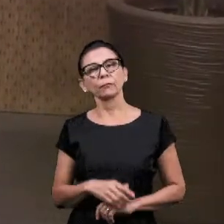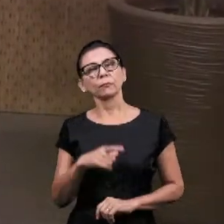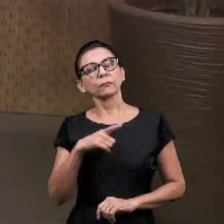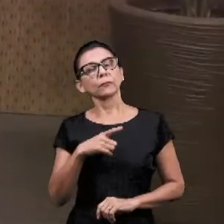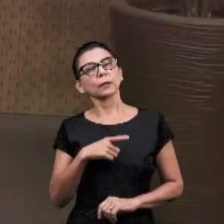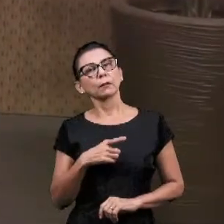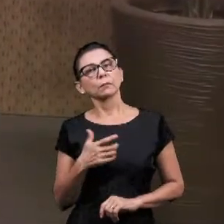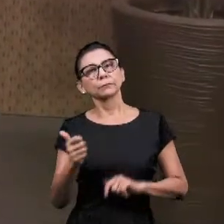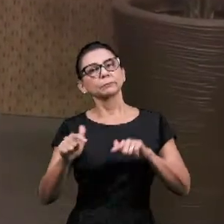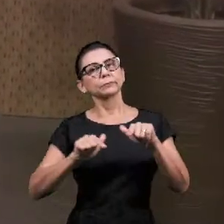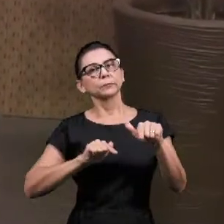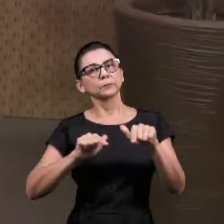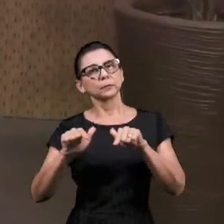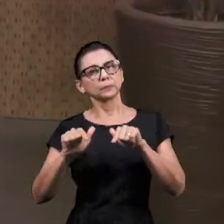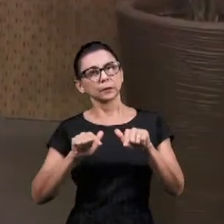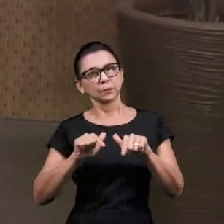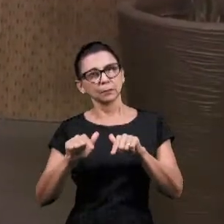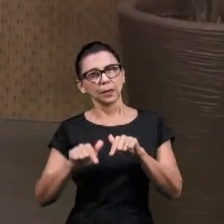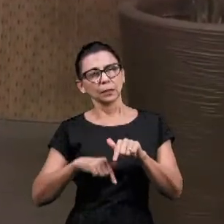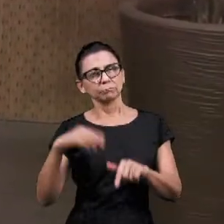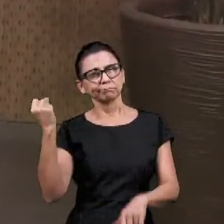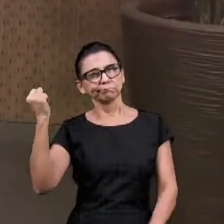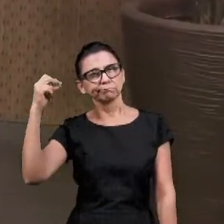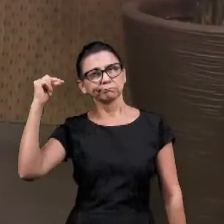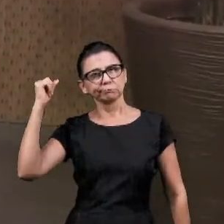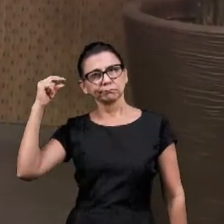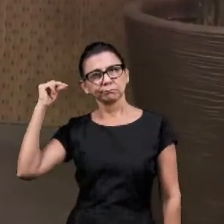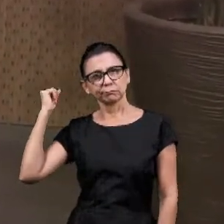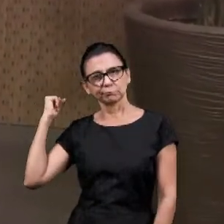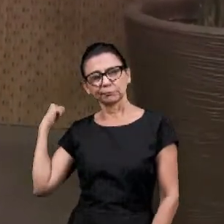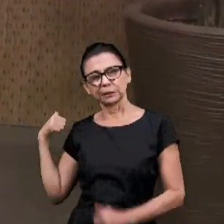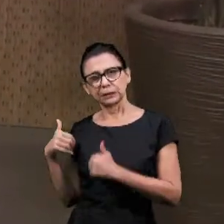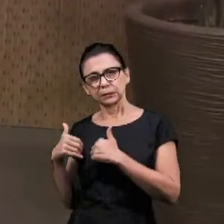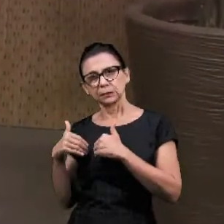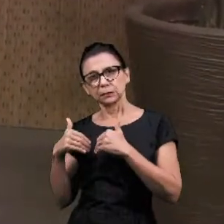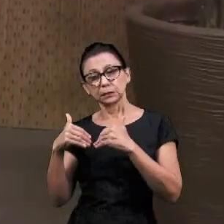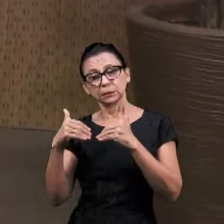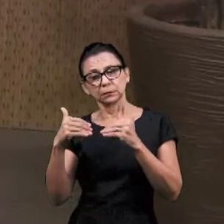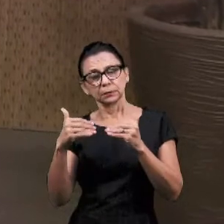há bastante tempo, mas que se tornou mais